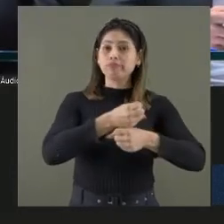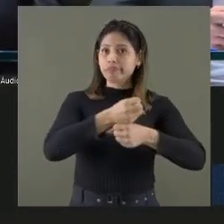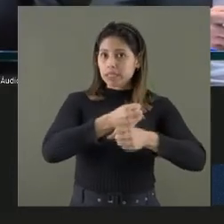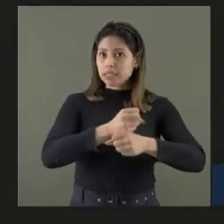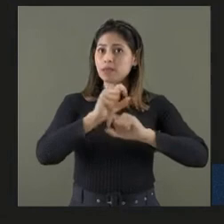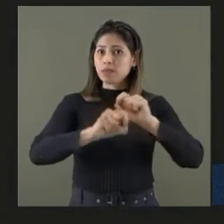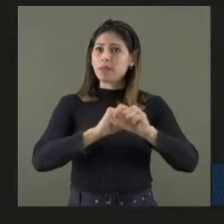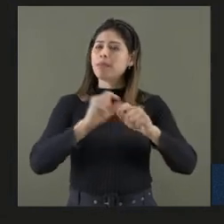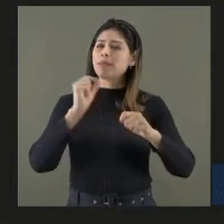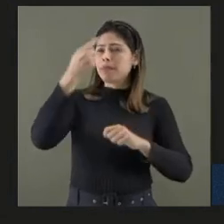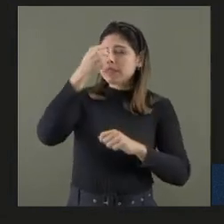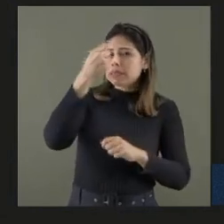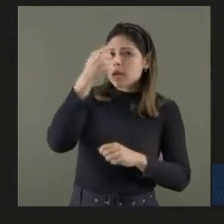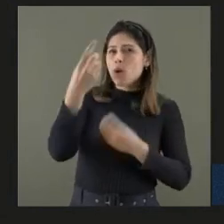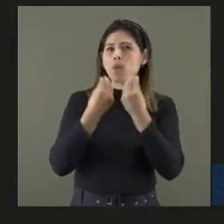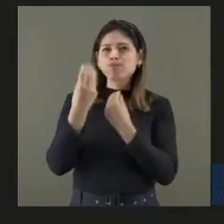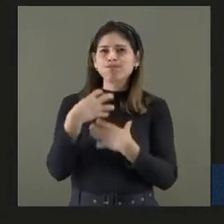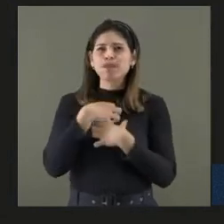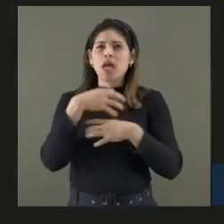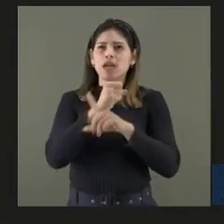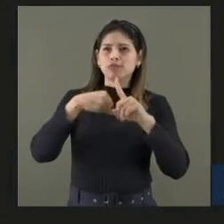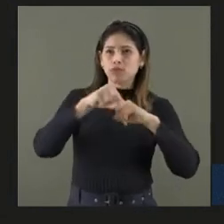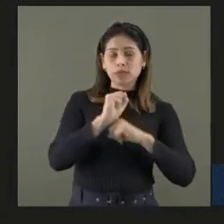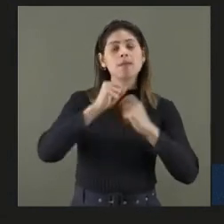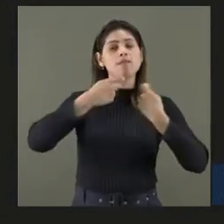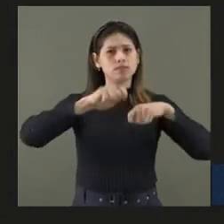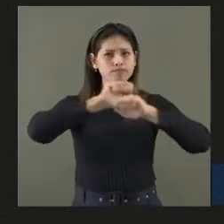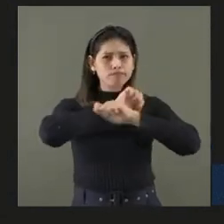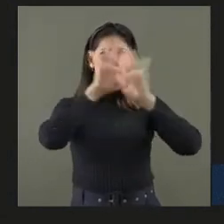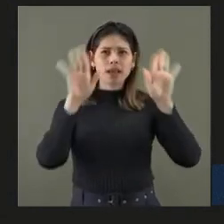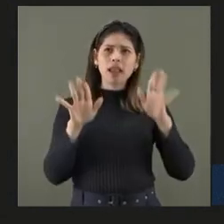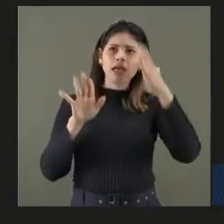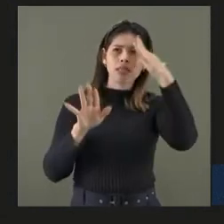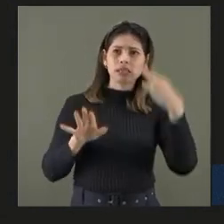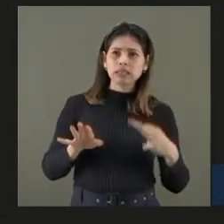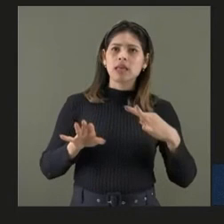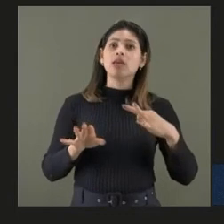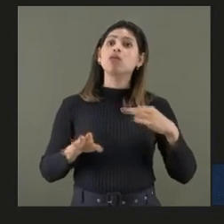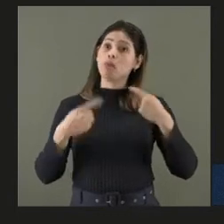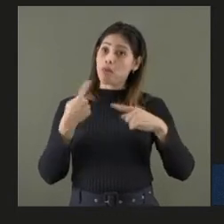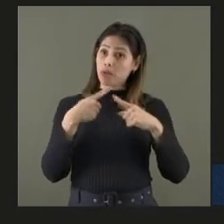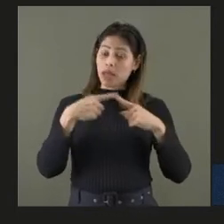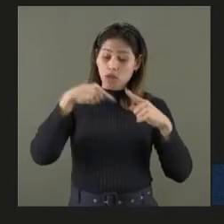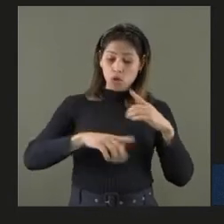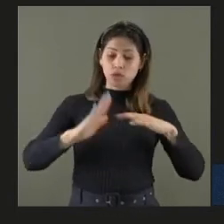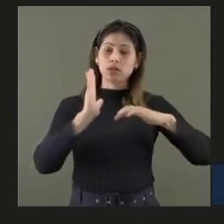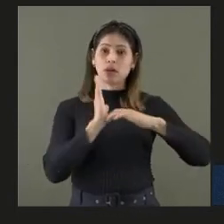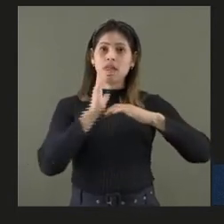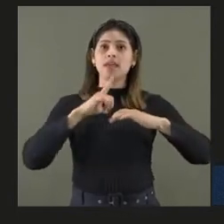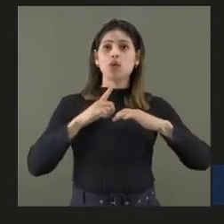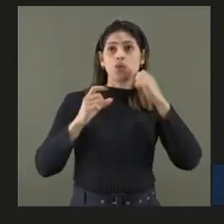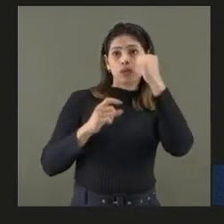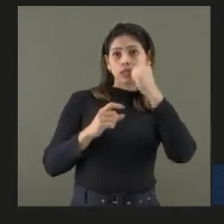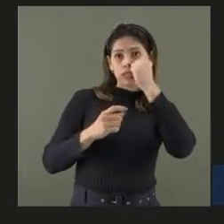da sociedade é muito claro nesse sentido, e ela tem razão. O Senado tem esse poder, tem esse dever